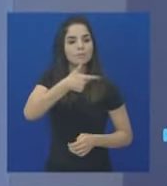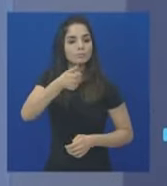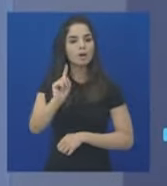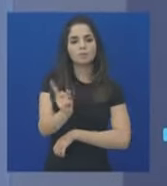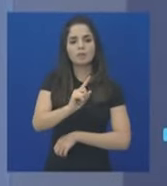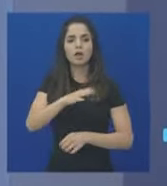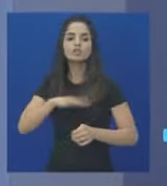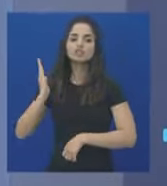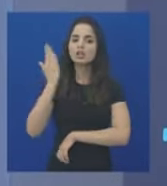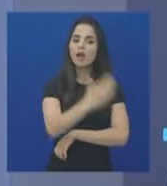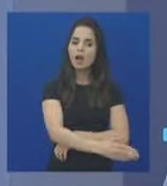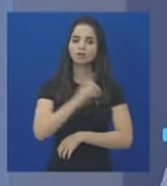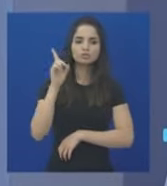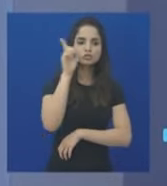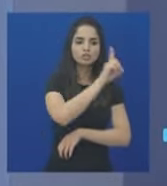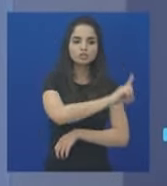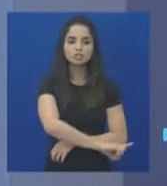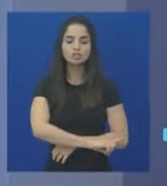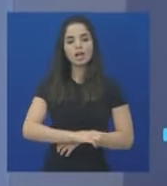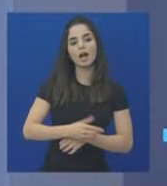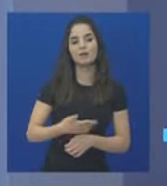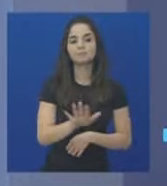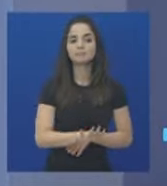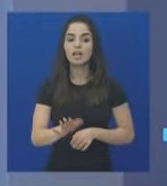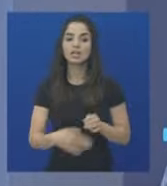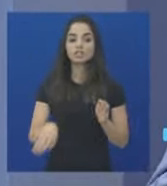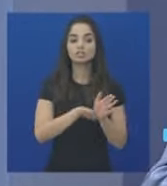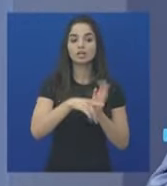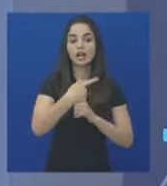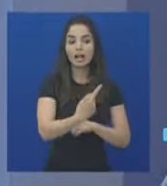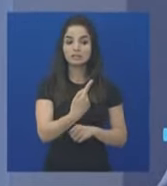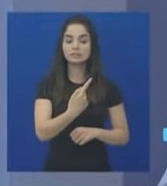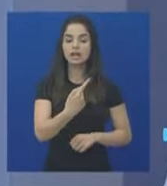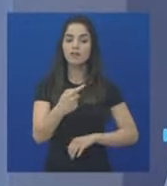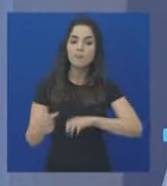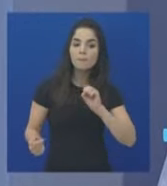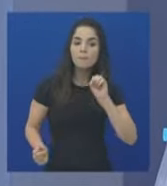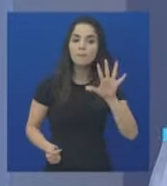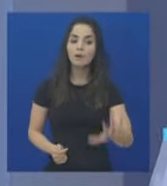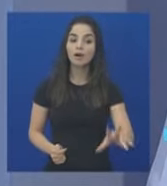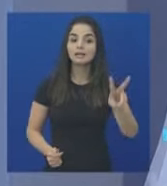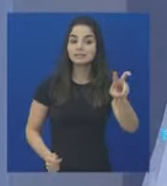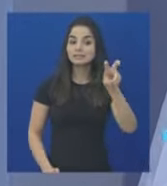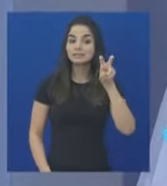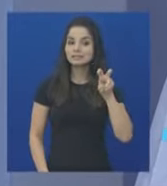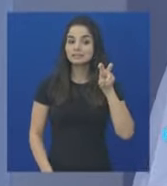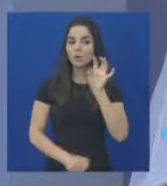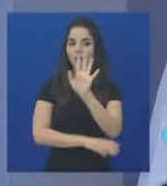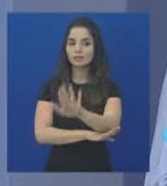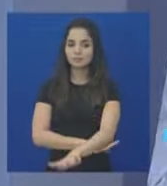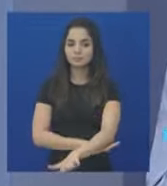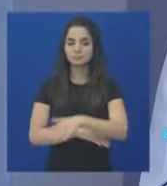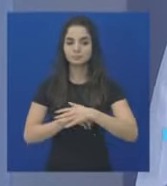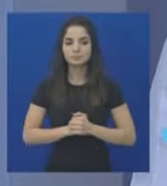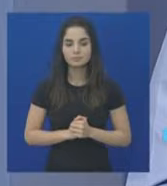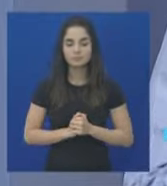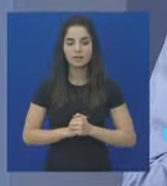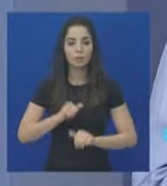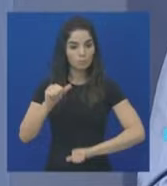creche em tempo integral. A criança vai chegar na creche às sete da manhã e vai sair às cinco horas da tarde. E vamos